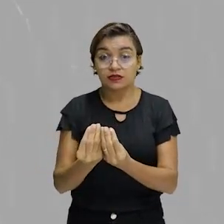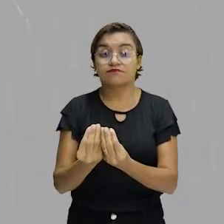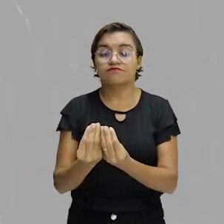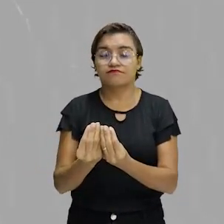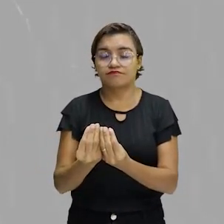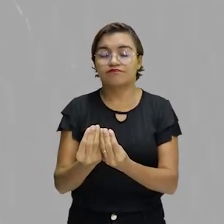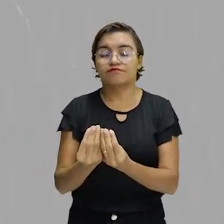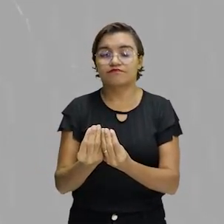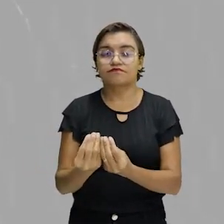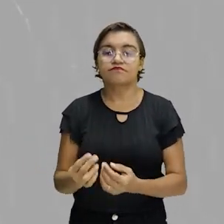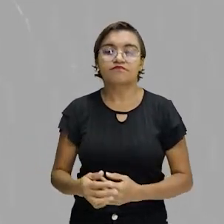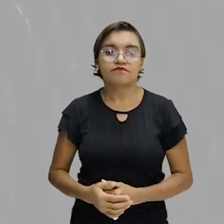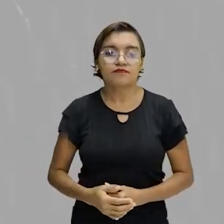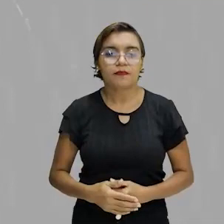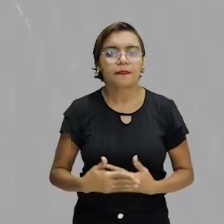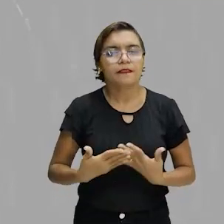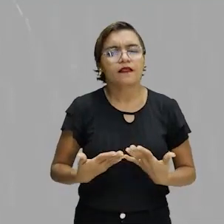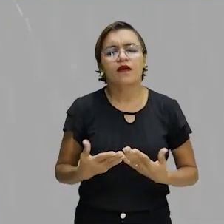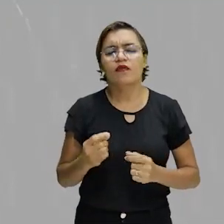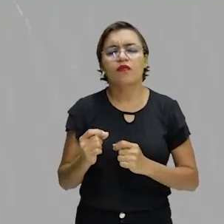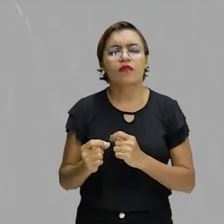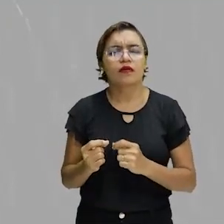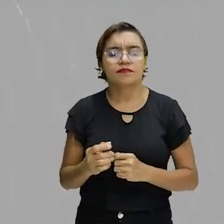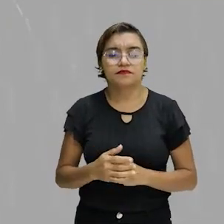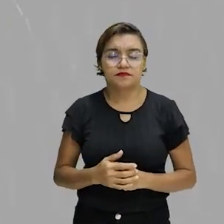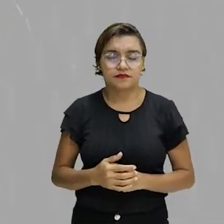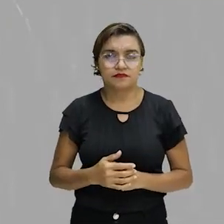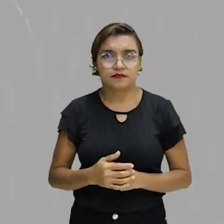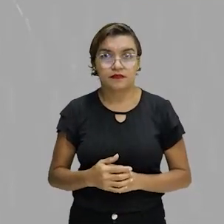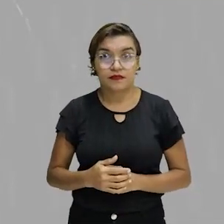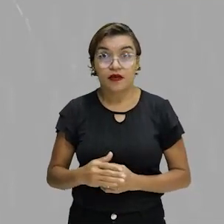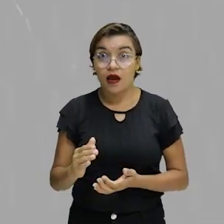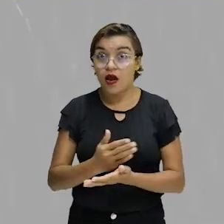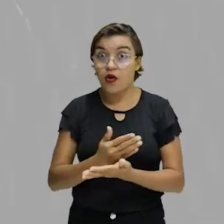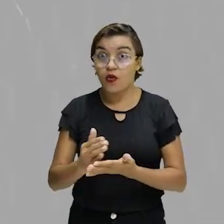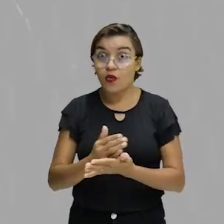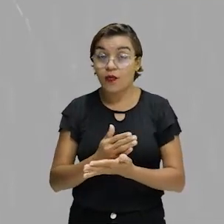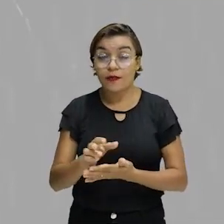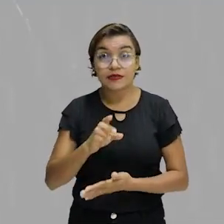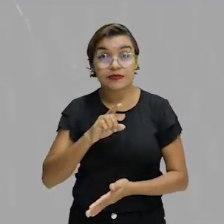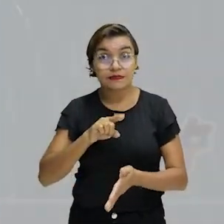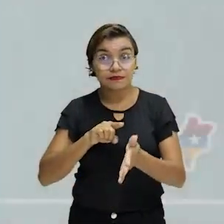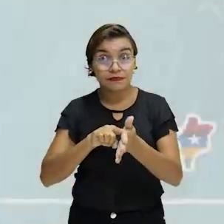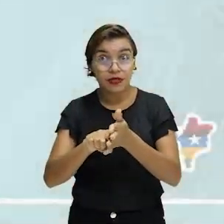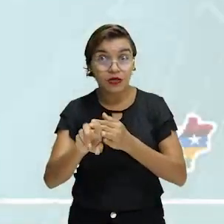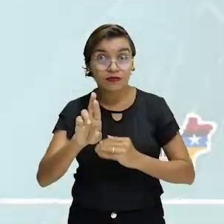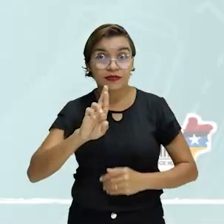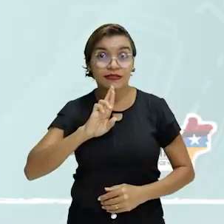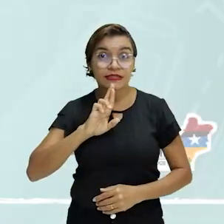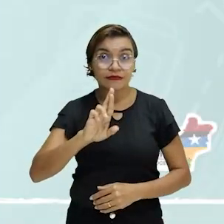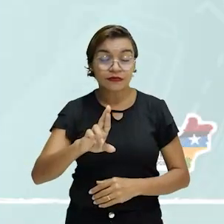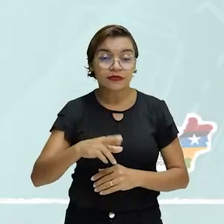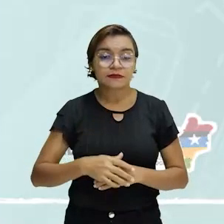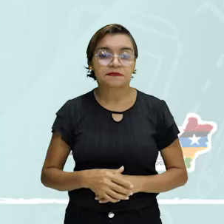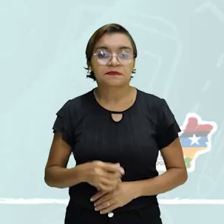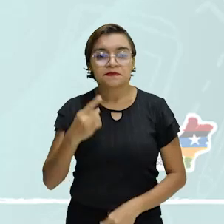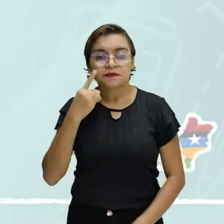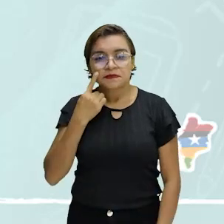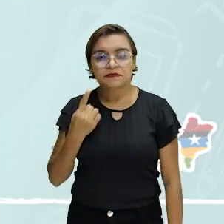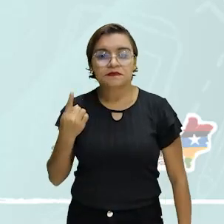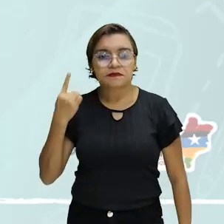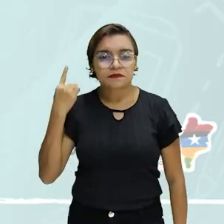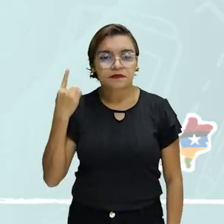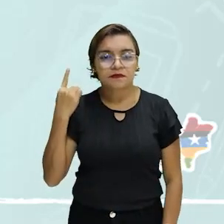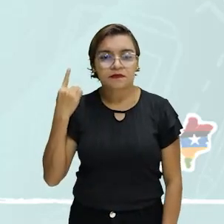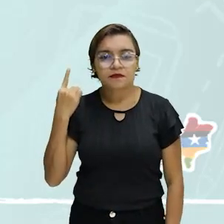análise dito isso turma Vamos à resolução de algumas questões Olha só considerando as reações